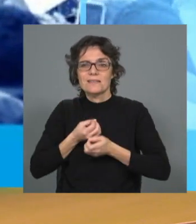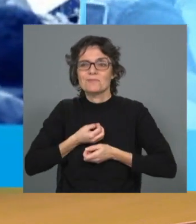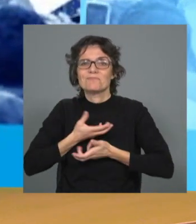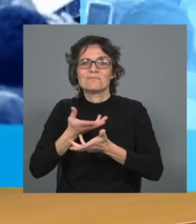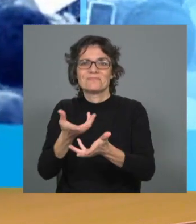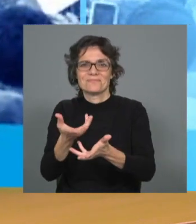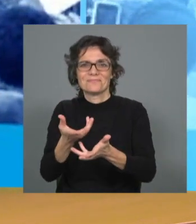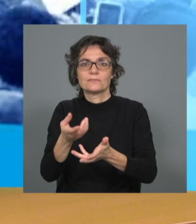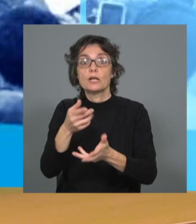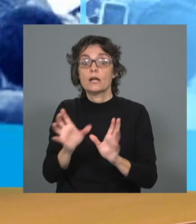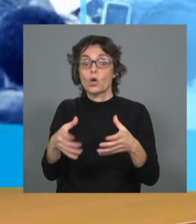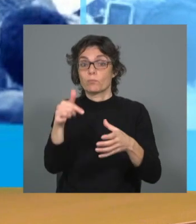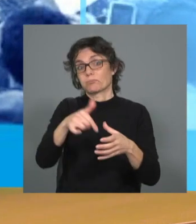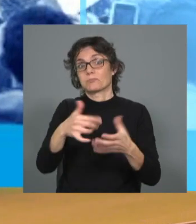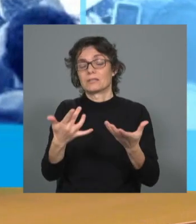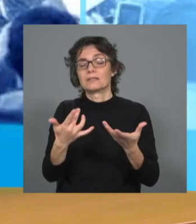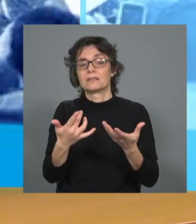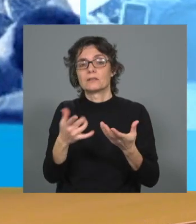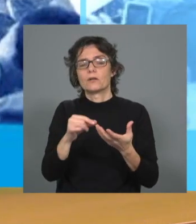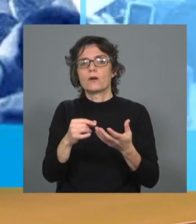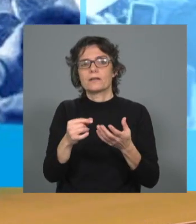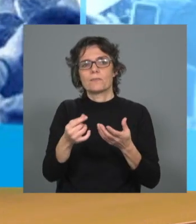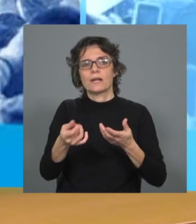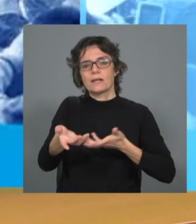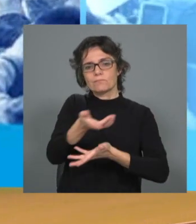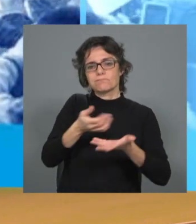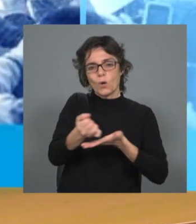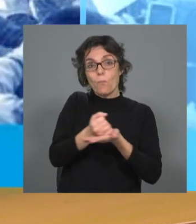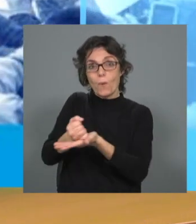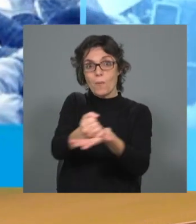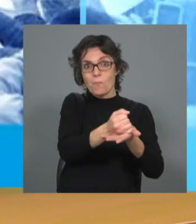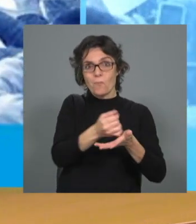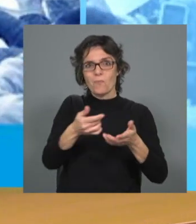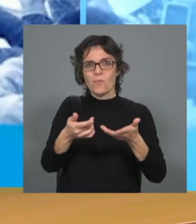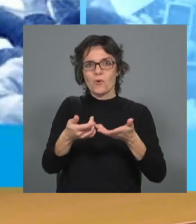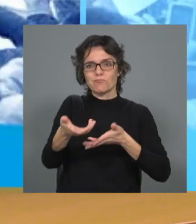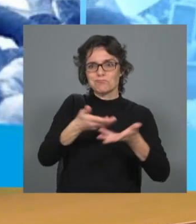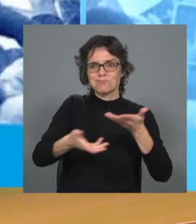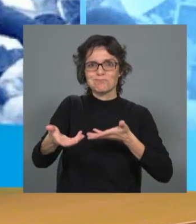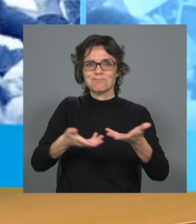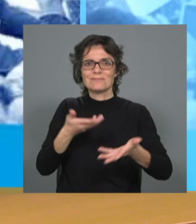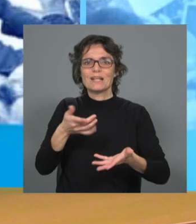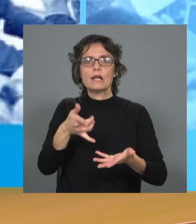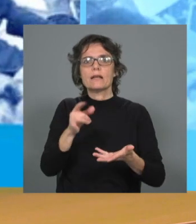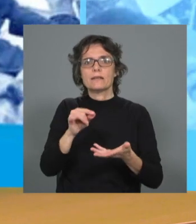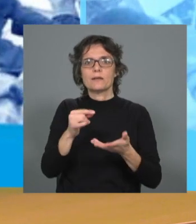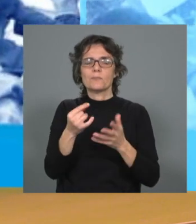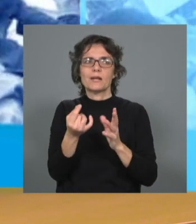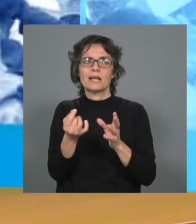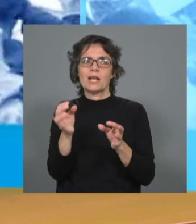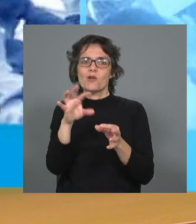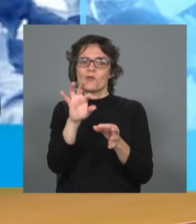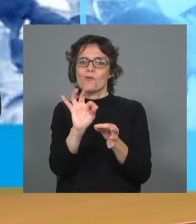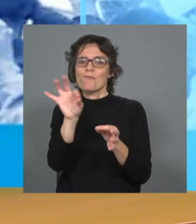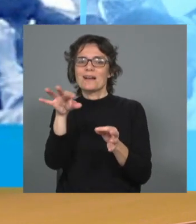e obviamente que este grupo também funciona como um grupo também de apoio, de entreajuda, de partilha. E também tem esta dimensão artística que, sobretudo, tem muito a